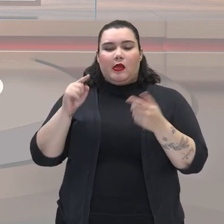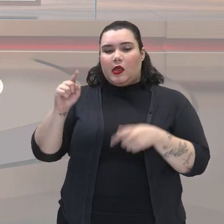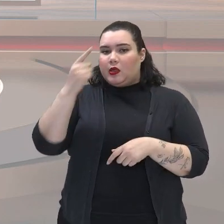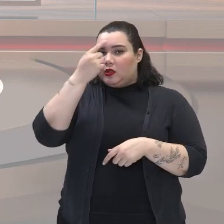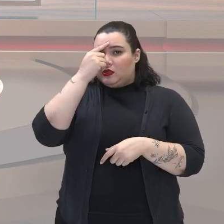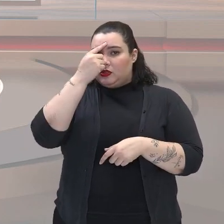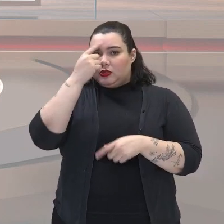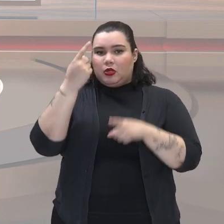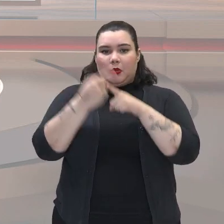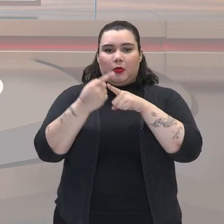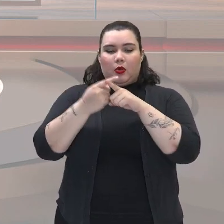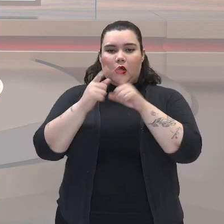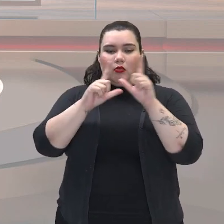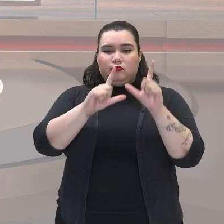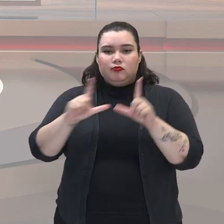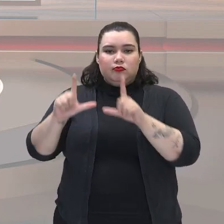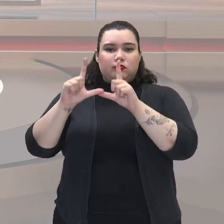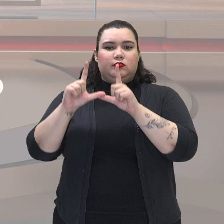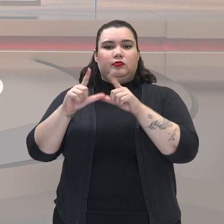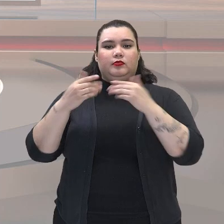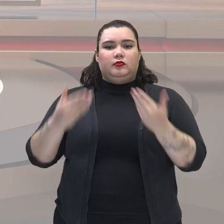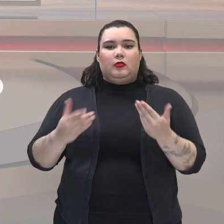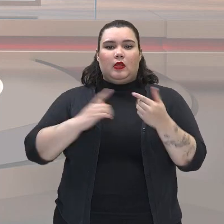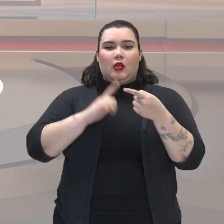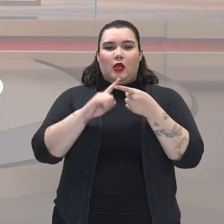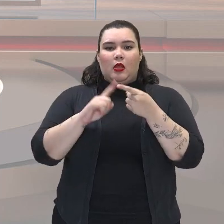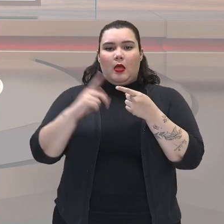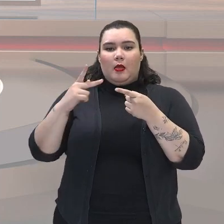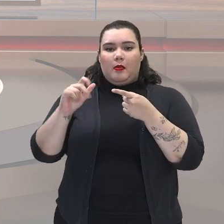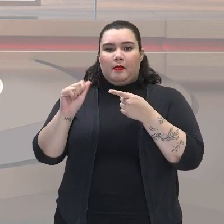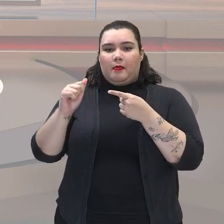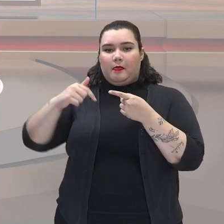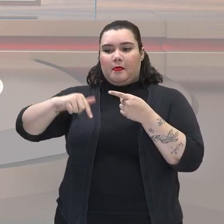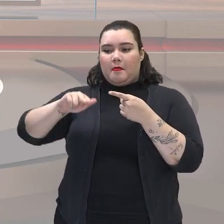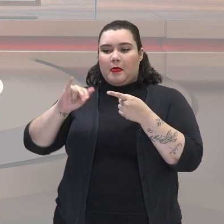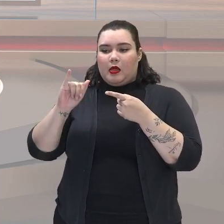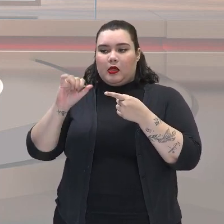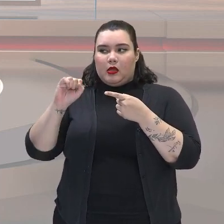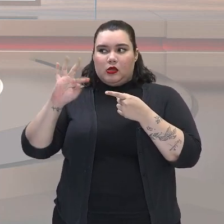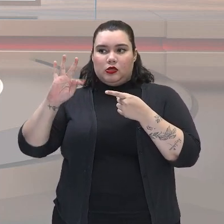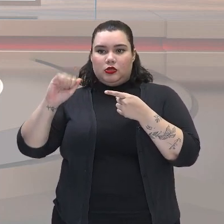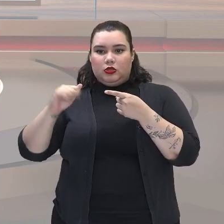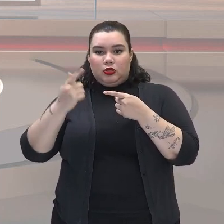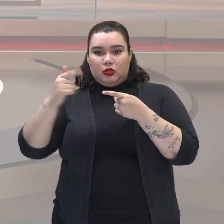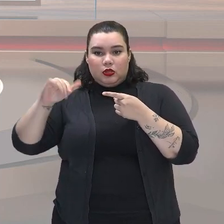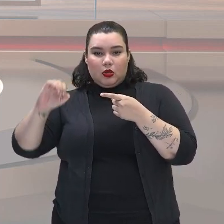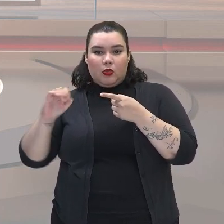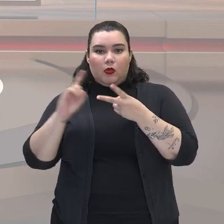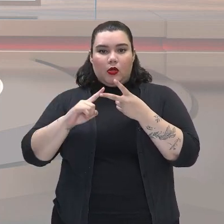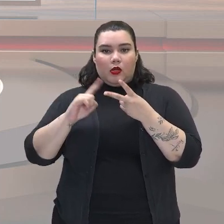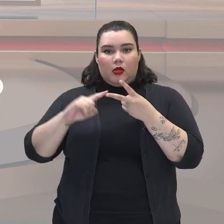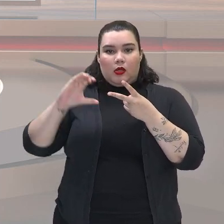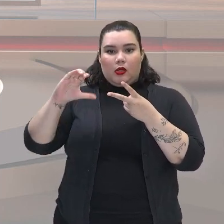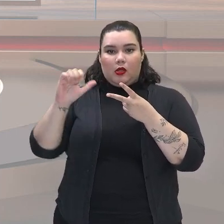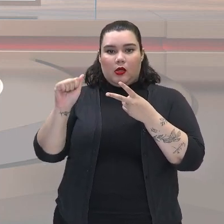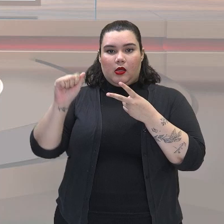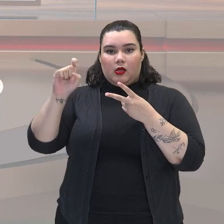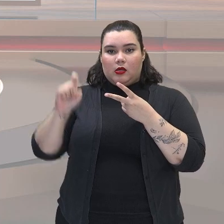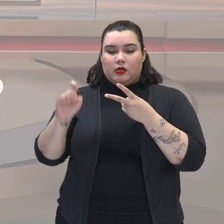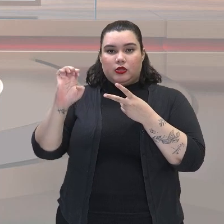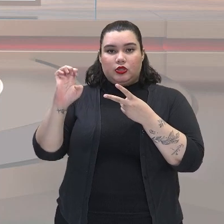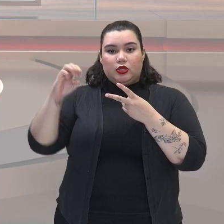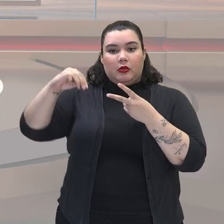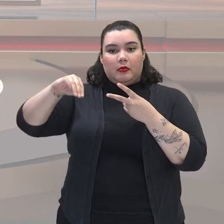ali com Paquistão destacado e a zona da Caxemira? Por quê? Porque vão existir alguns conflitos